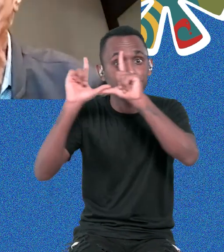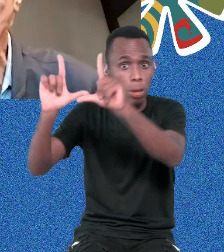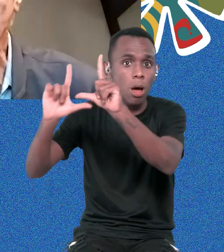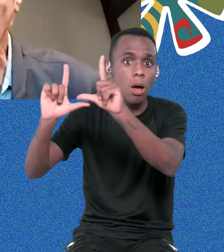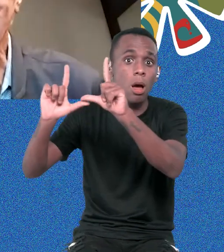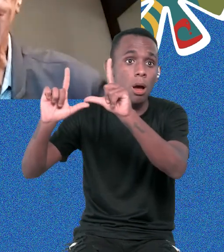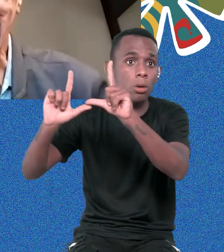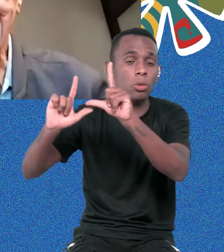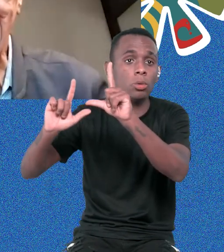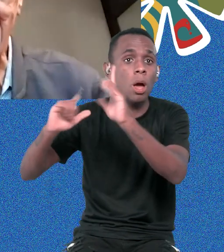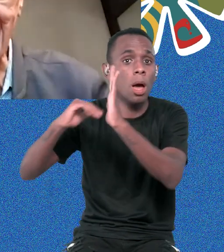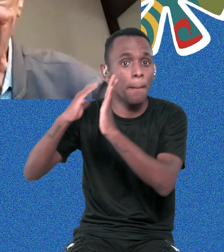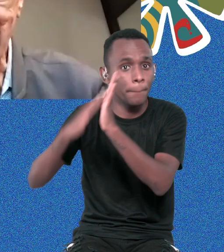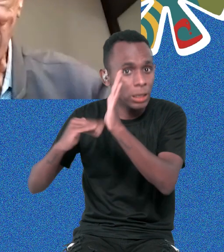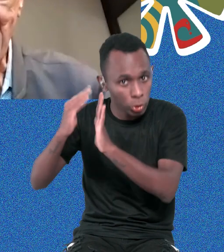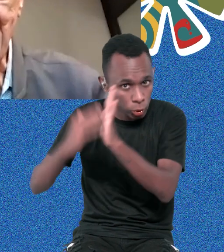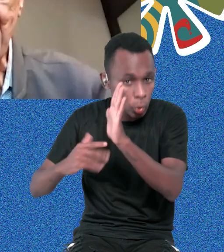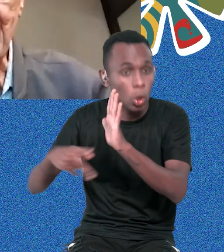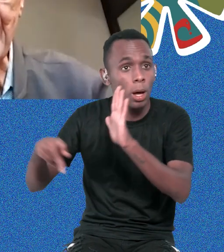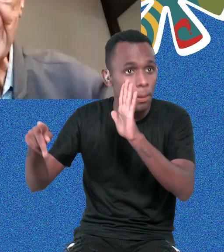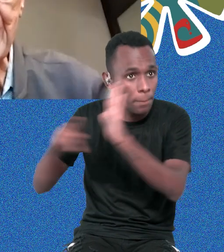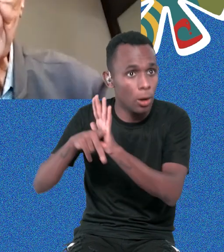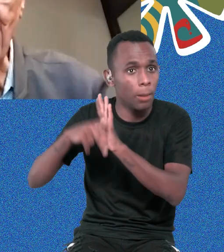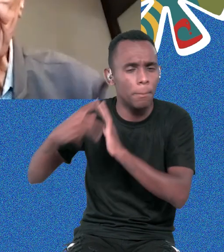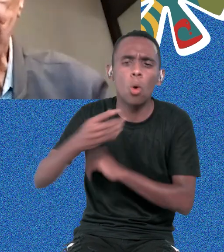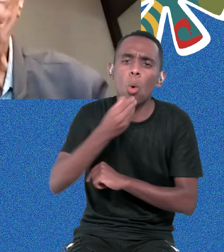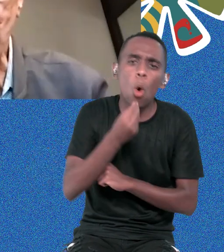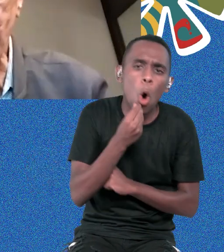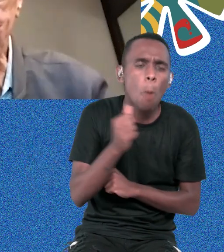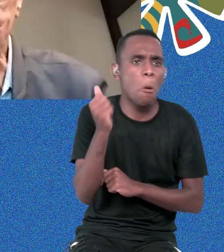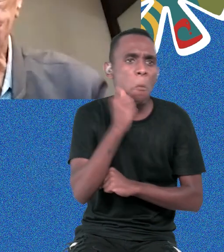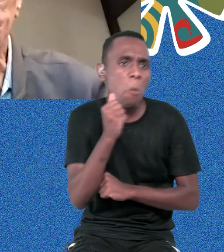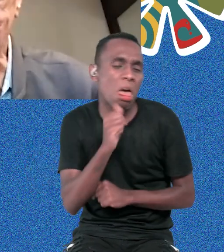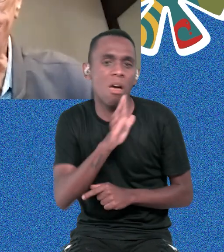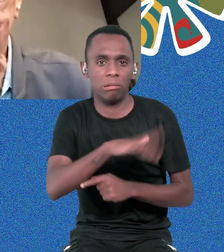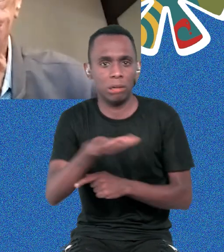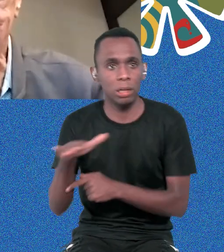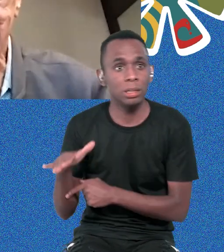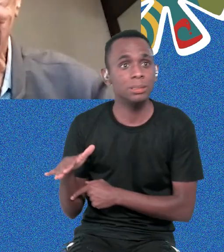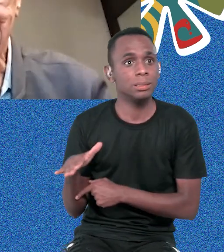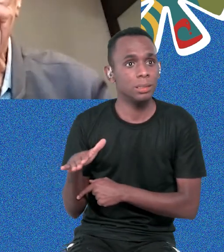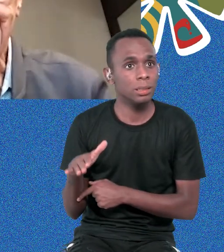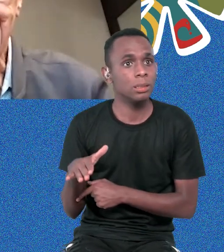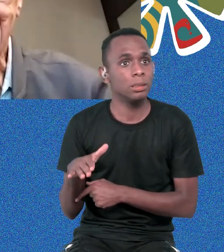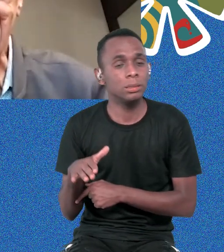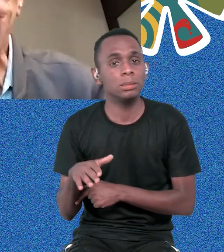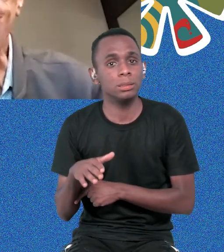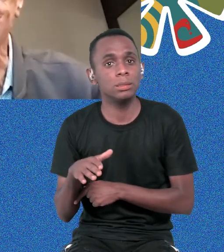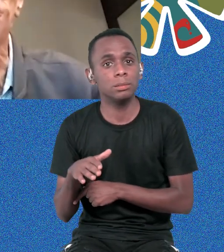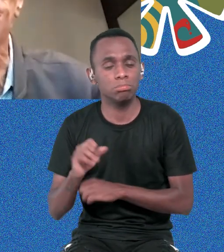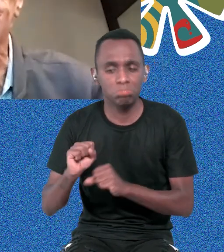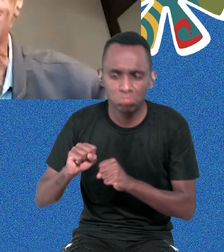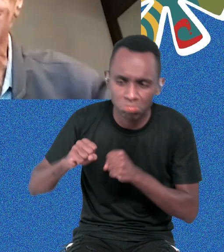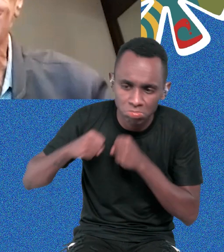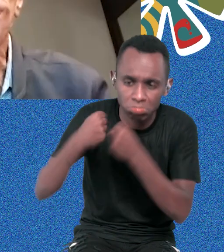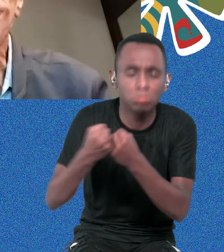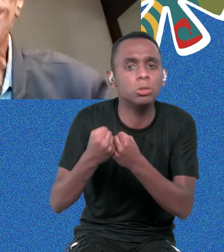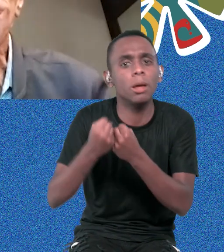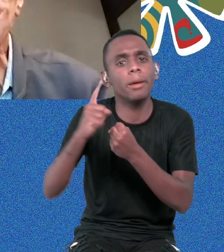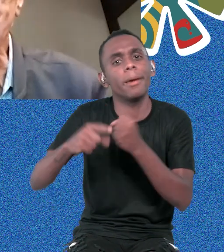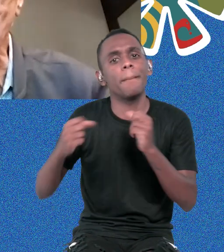do próprio Portinari, que está aqui, destes homens, mulheres, crianças,